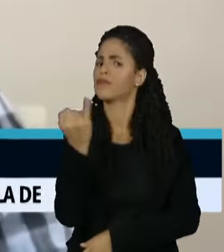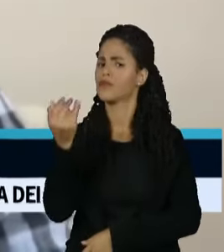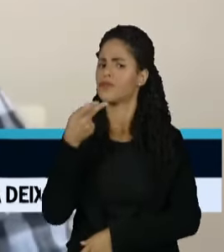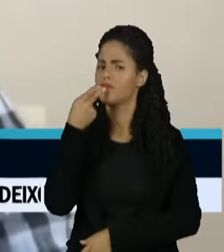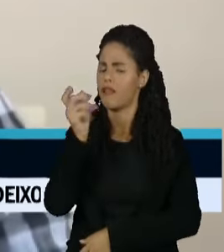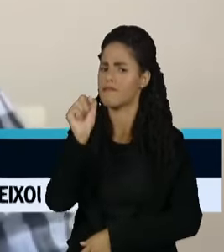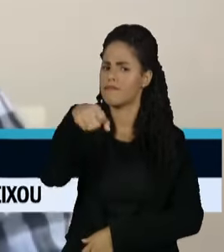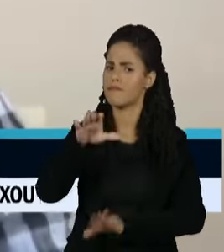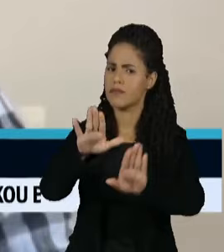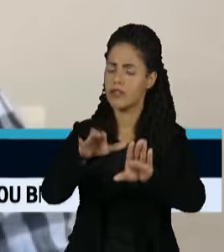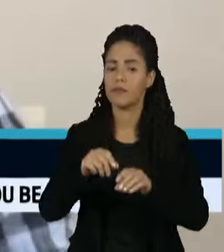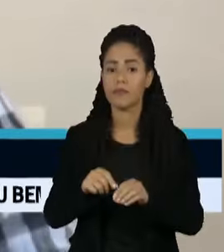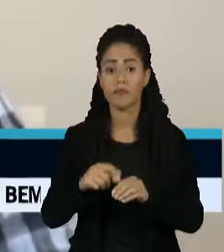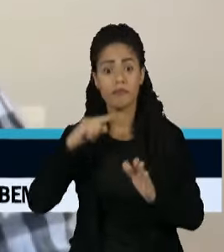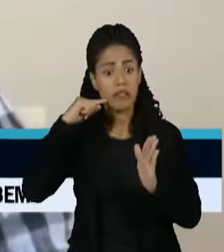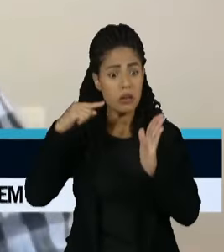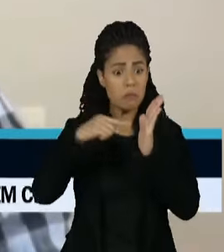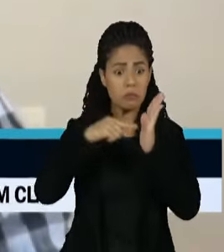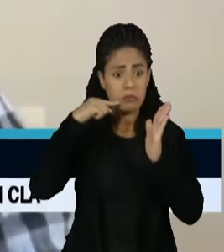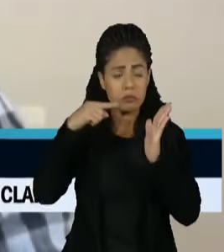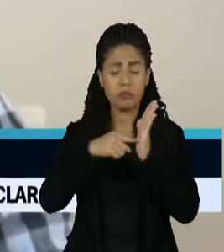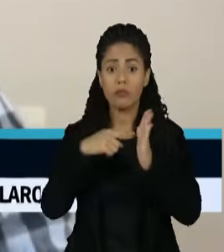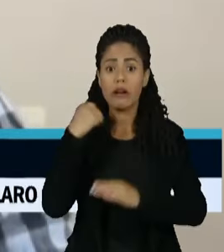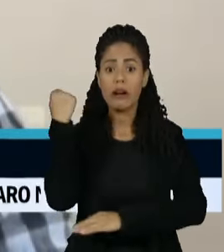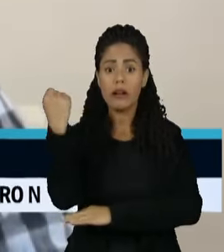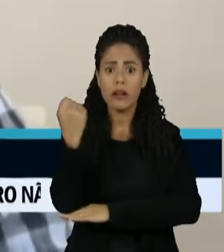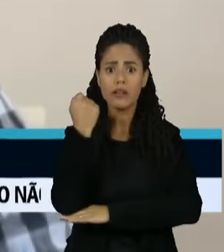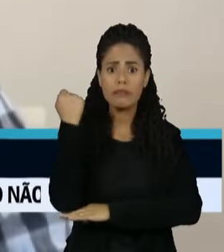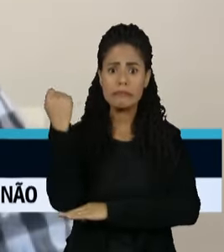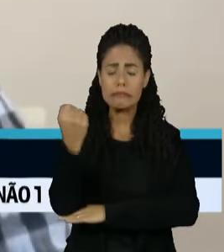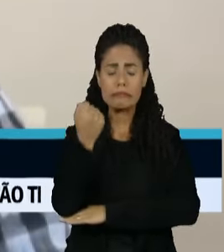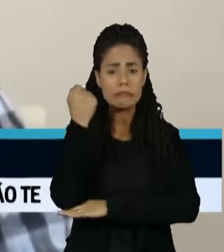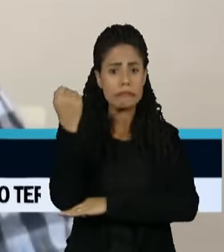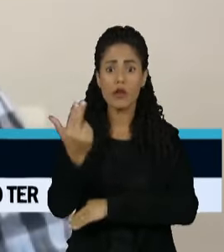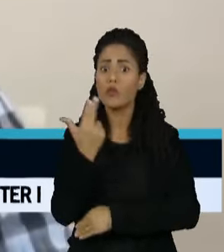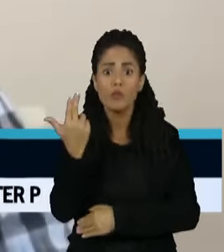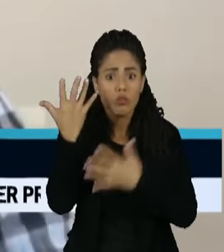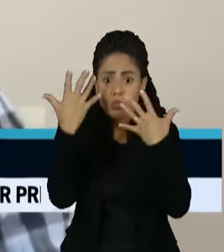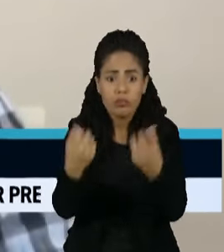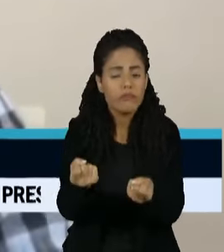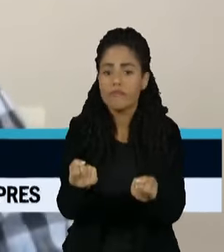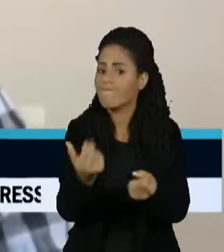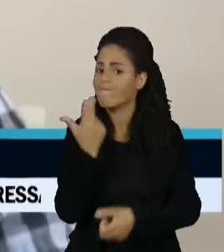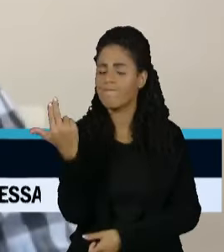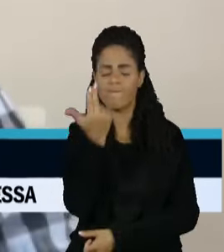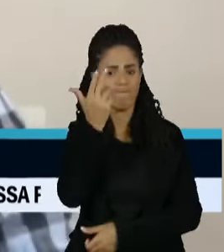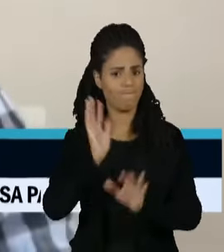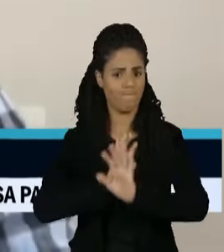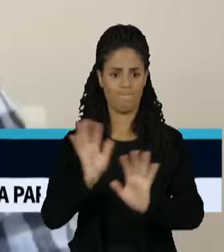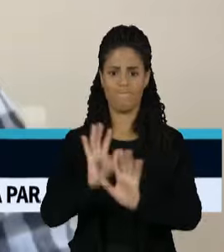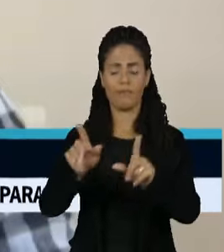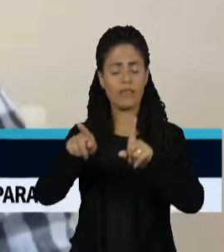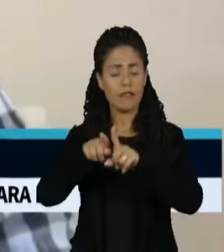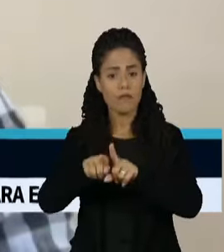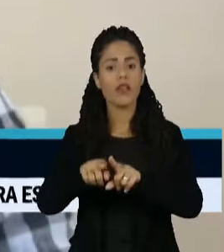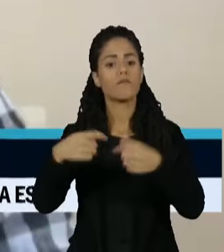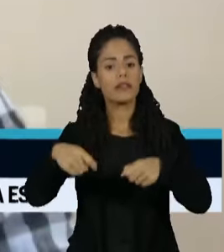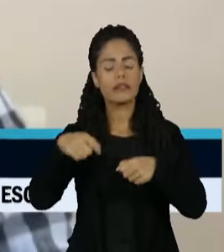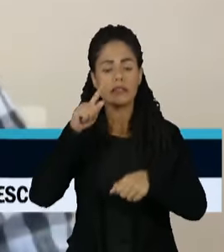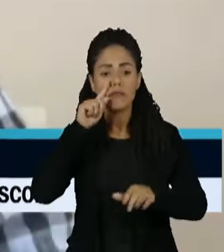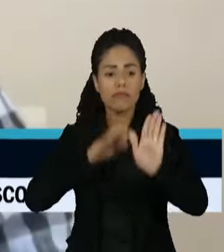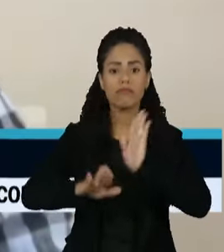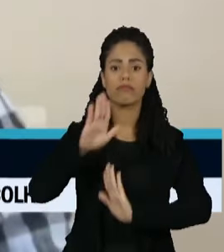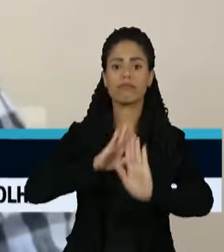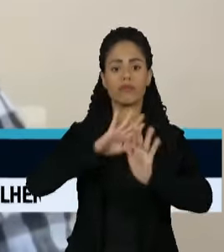dizer, são denúncias muito graves e que são inaceitáveis em qualquer regime que se preze como